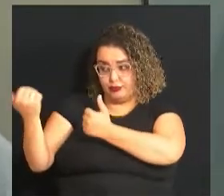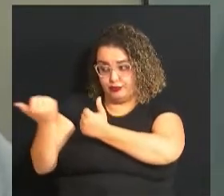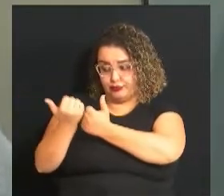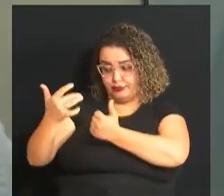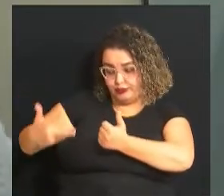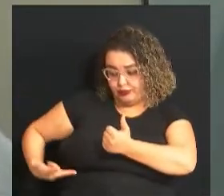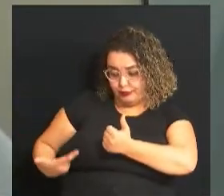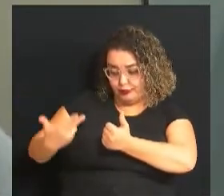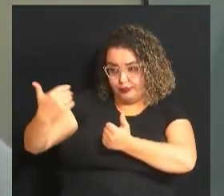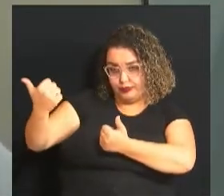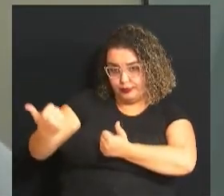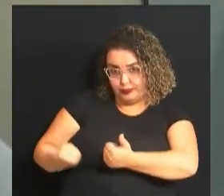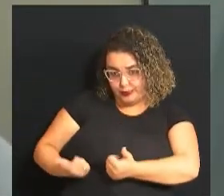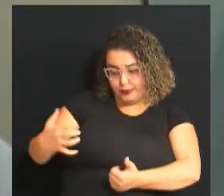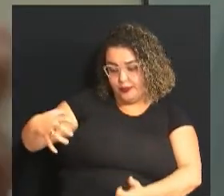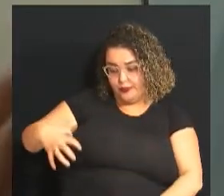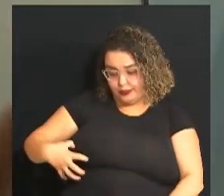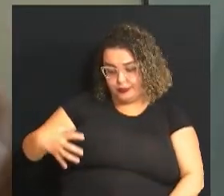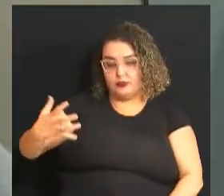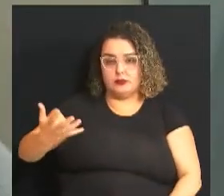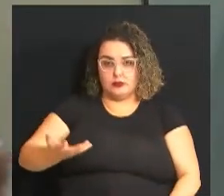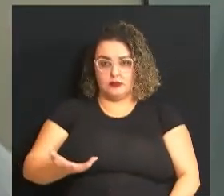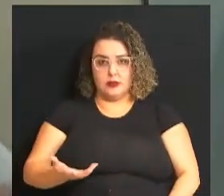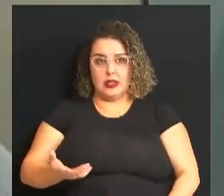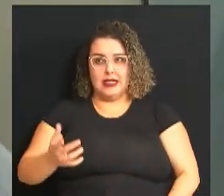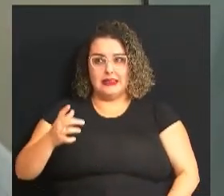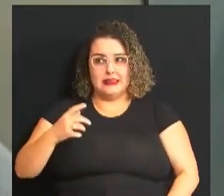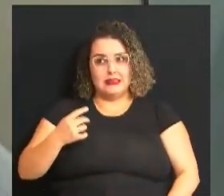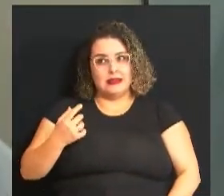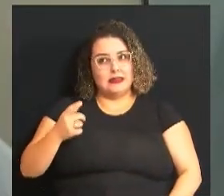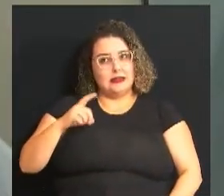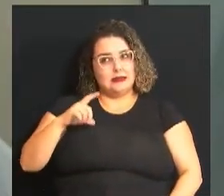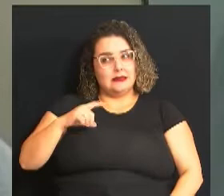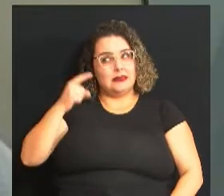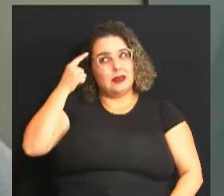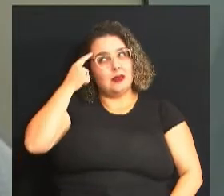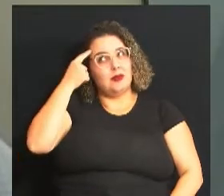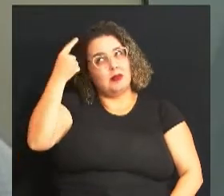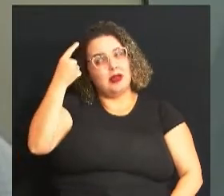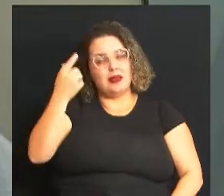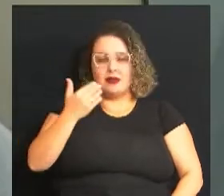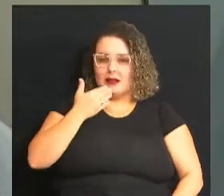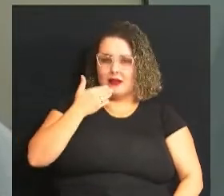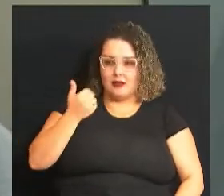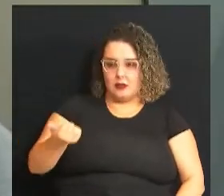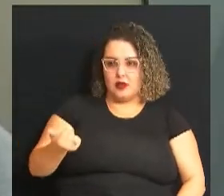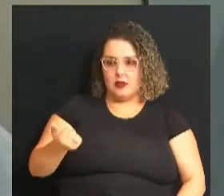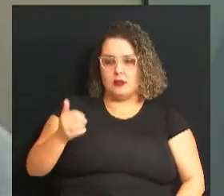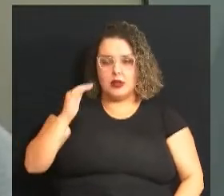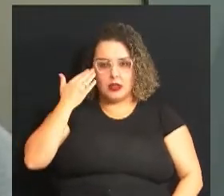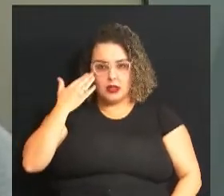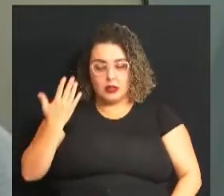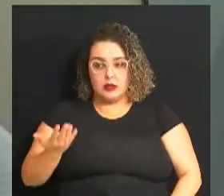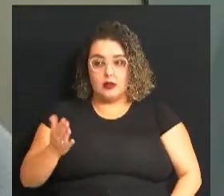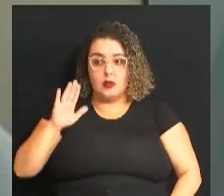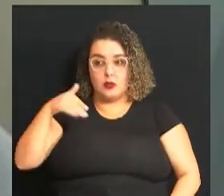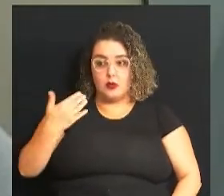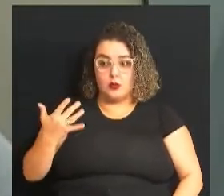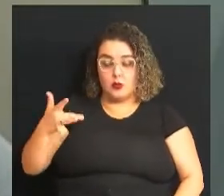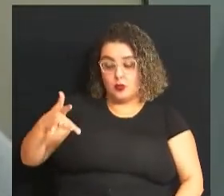Existem dois tipos, assim, na verdade, um raciocínio, Viviane, talvez fique melhor para todo mundo entender. Quando o fígado ele